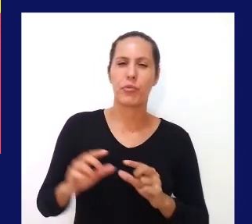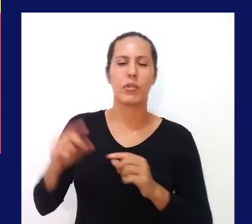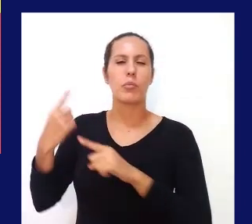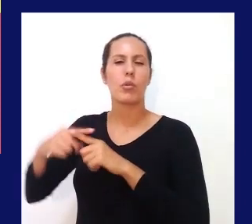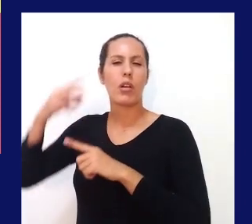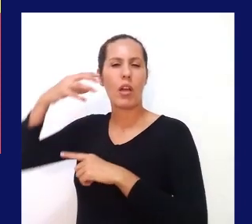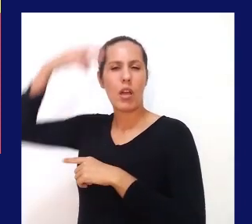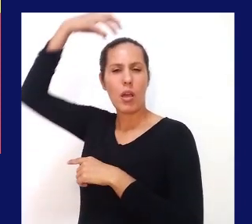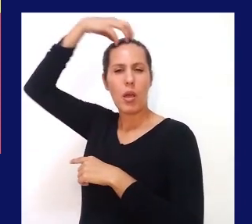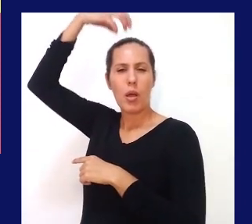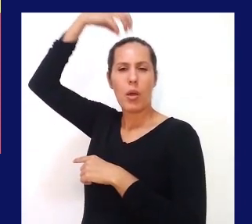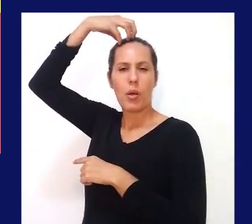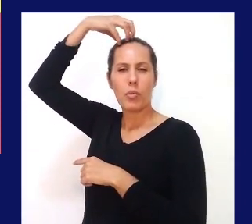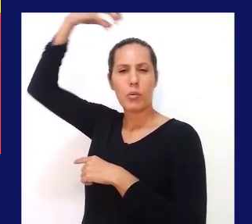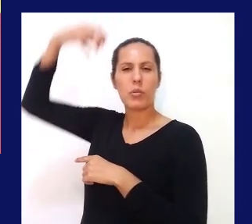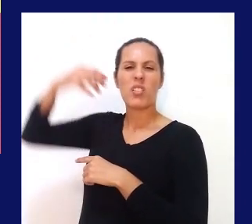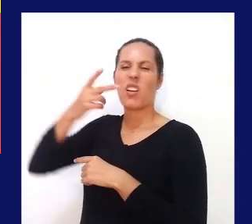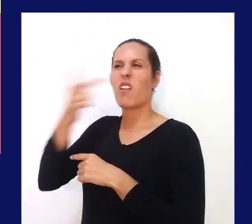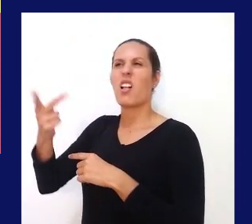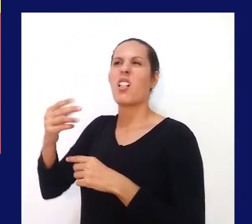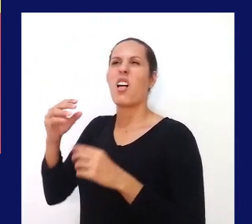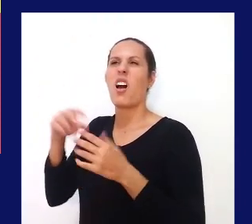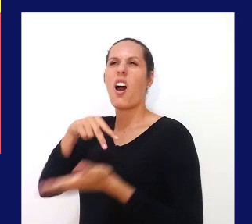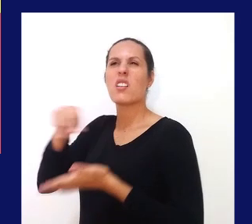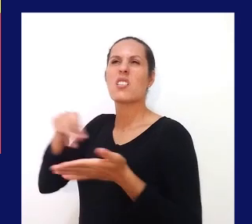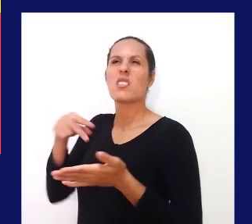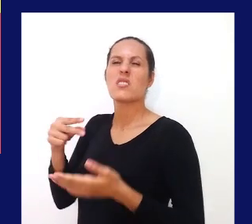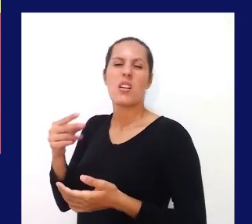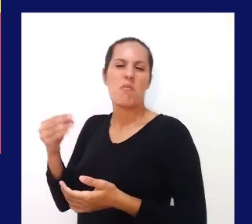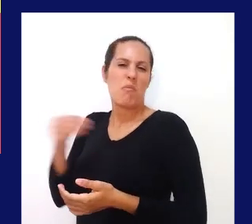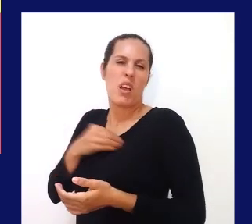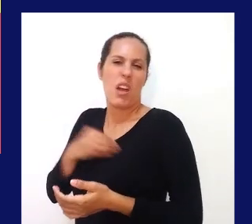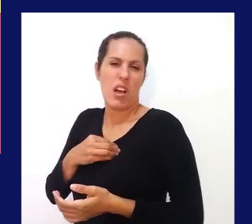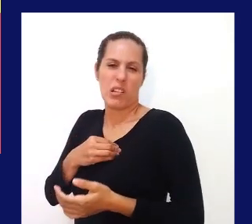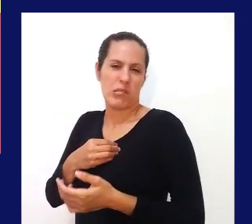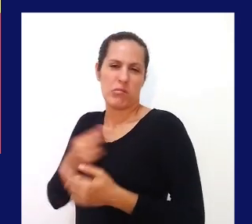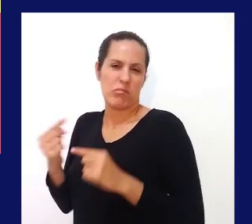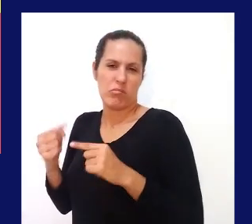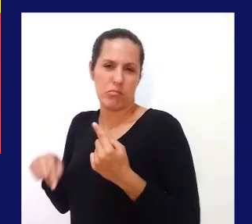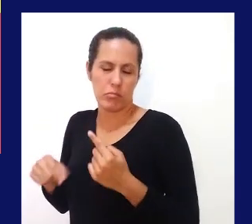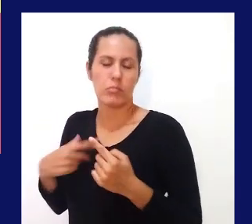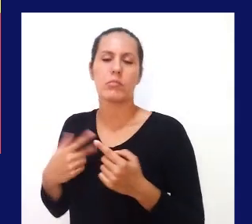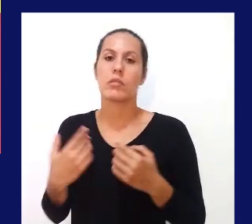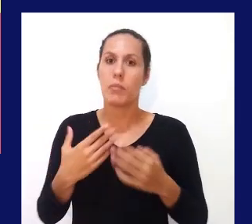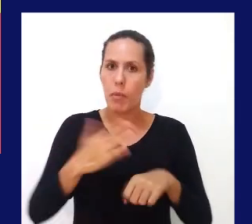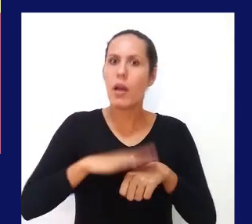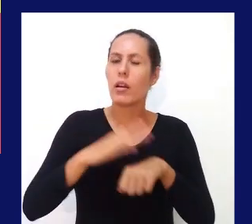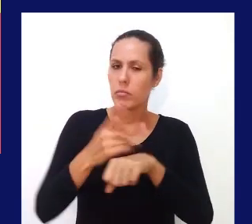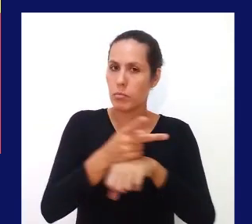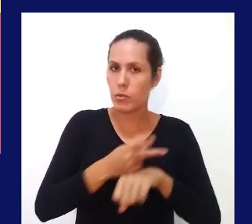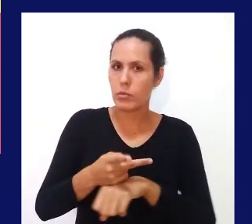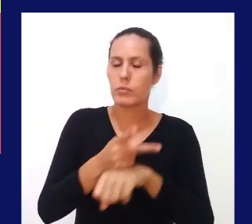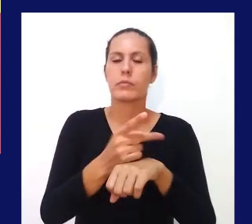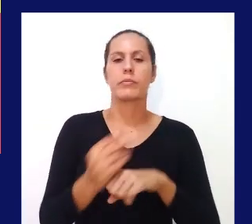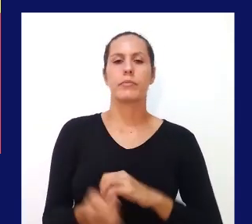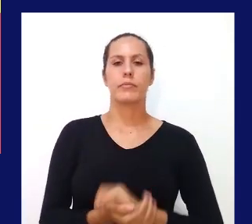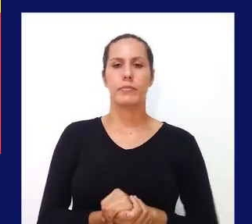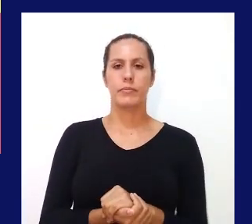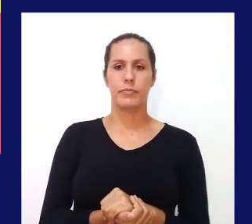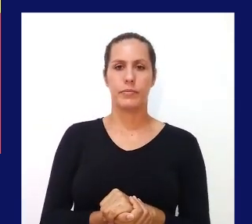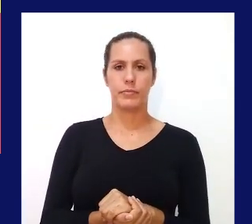da nobreza que coloca como ela sendo imoral, profana, né? Mas tem mais por aí, procura